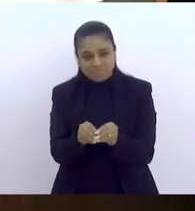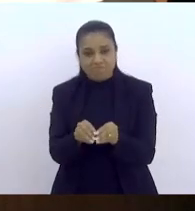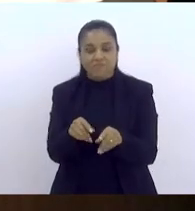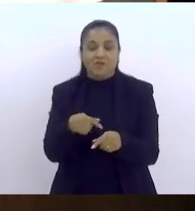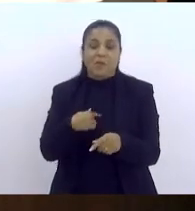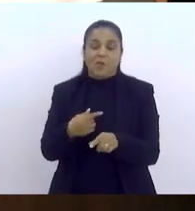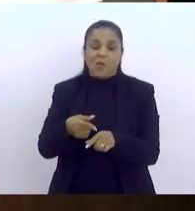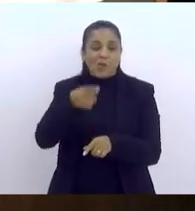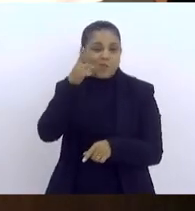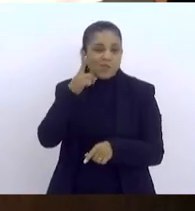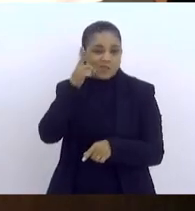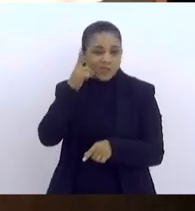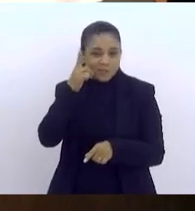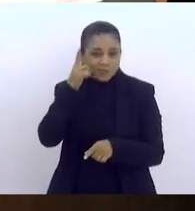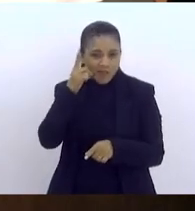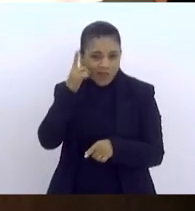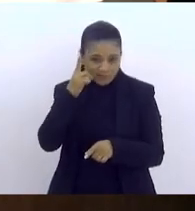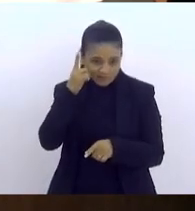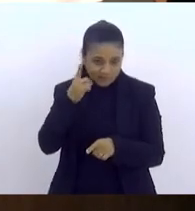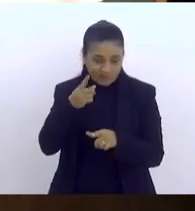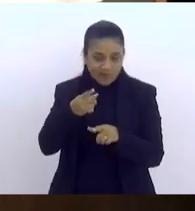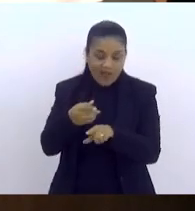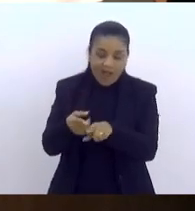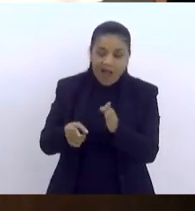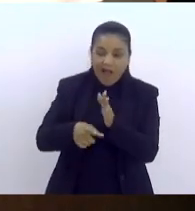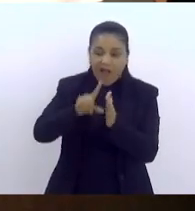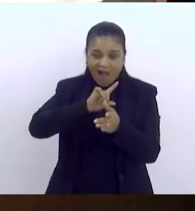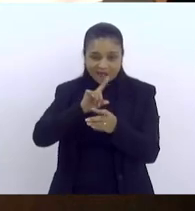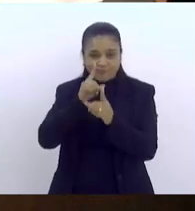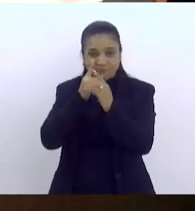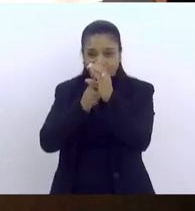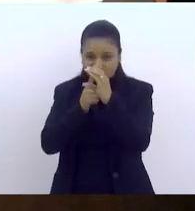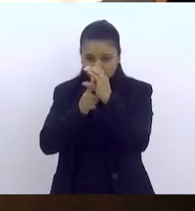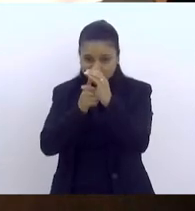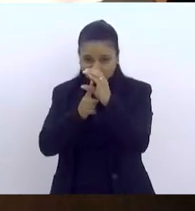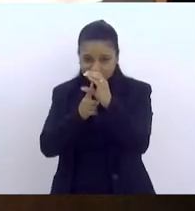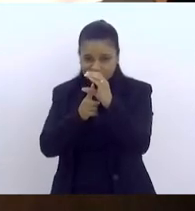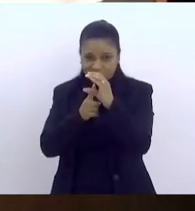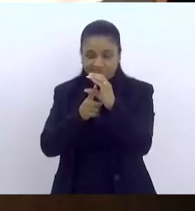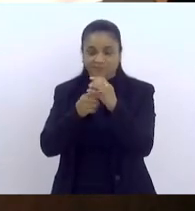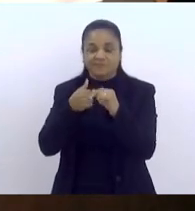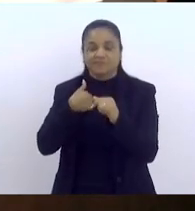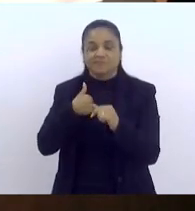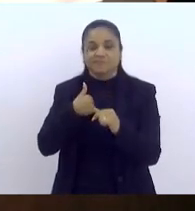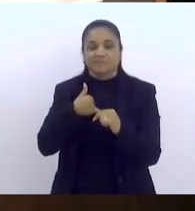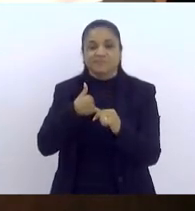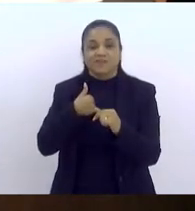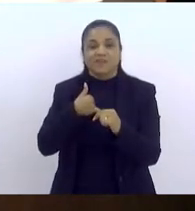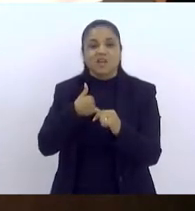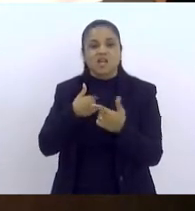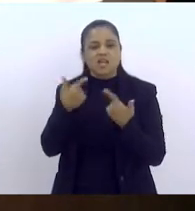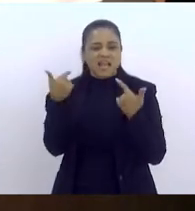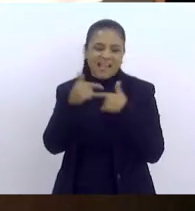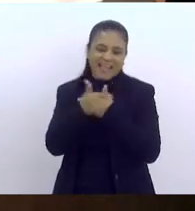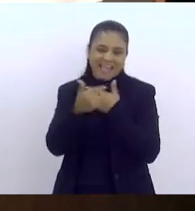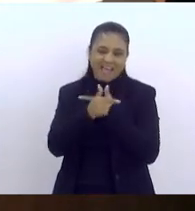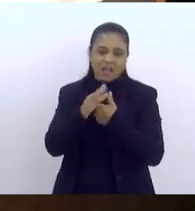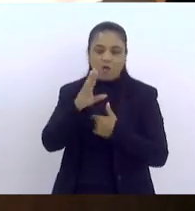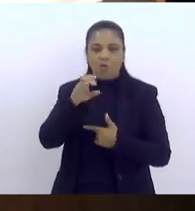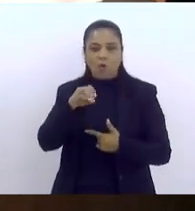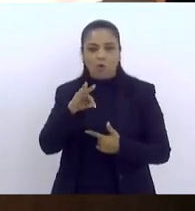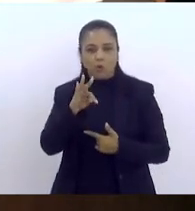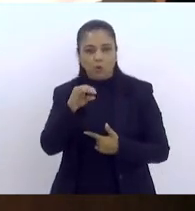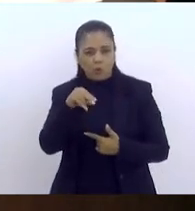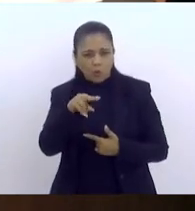que me antecedeu, ele faz uma zombaria com o deputado Ottoni Pai.